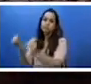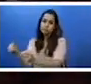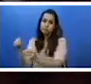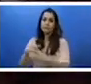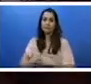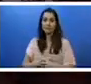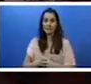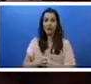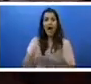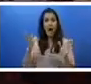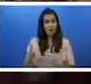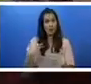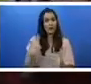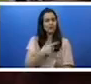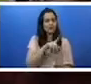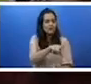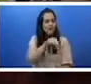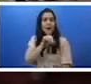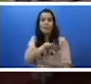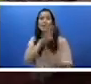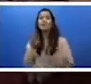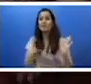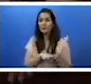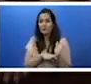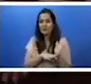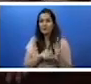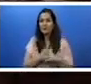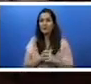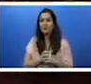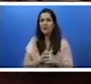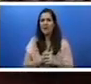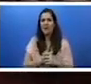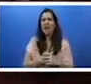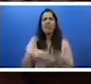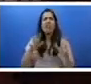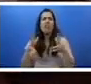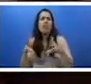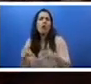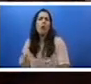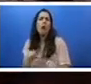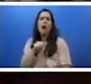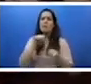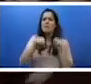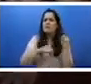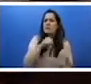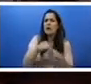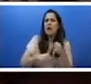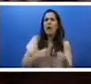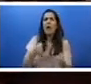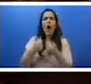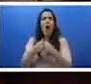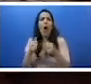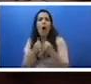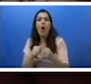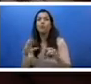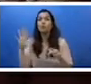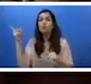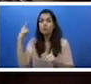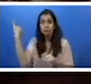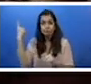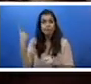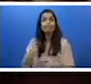sim, nós selecionamos todos. Tanto o trator, quanto a bicicleta, a moto, os carros, caminhões, ônibus, são todos o